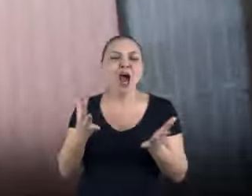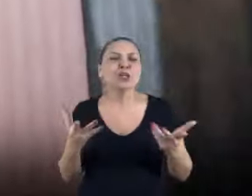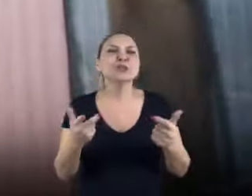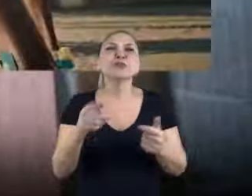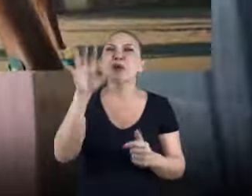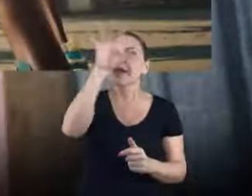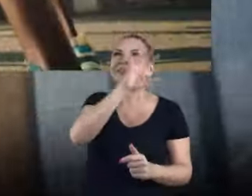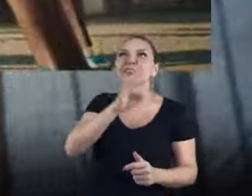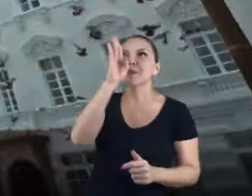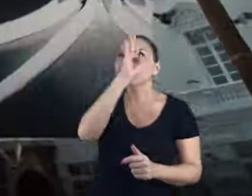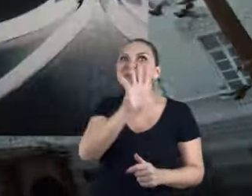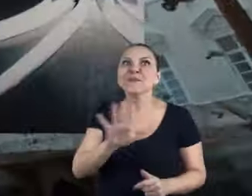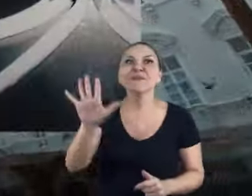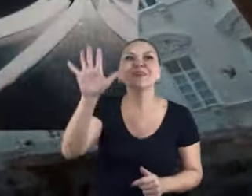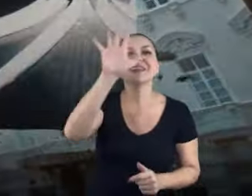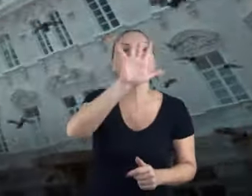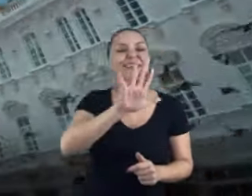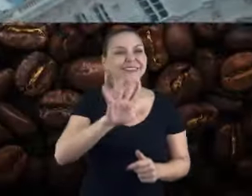Legenda Zanotto